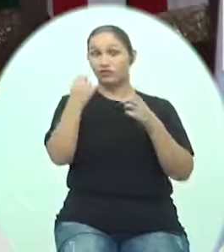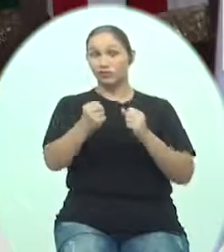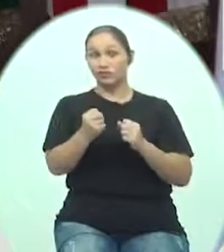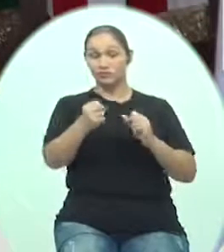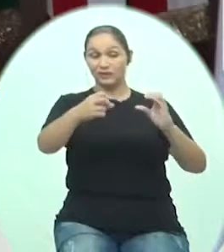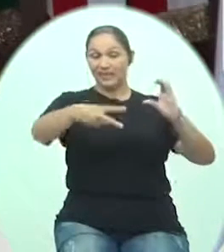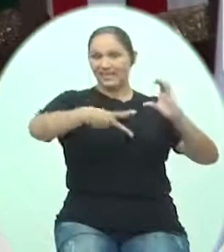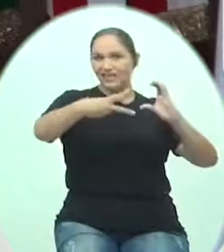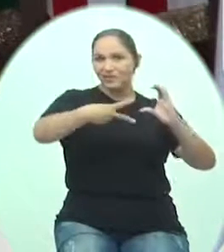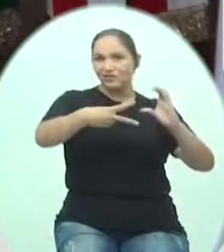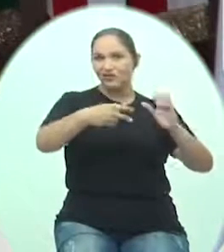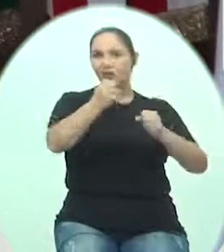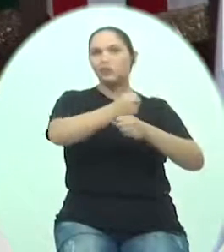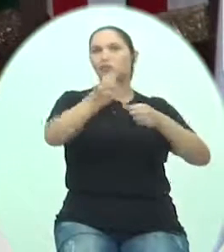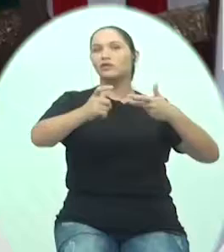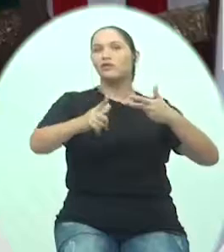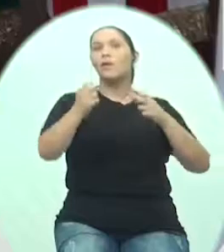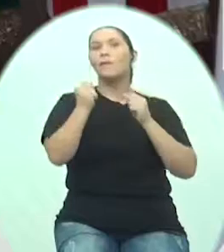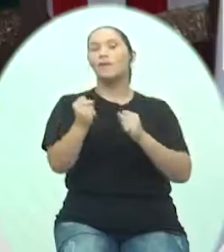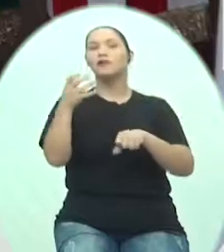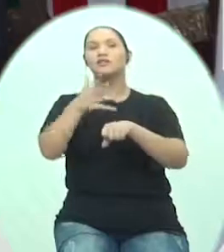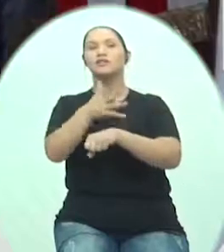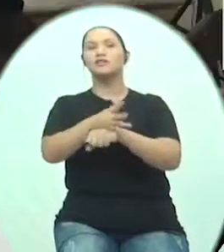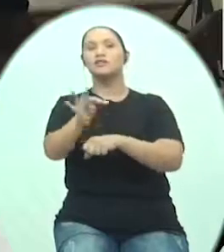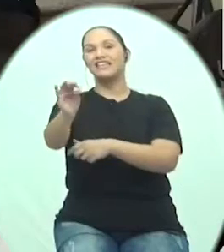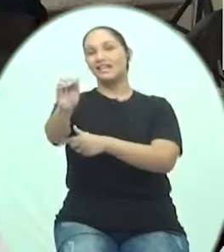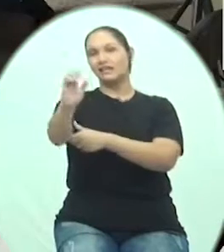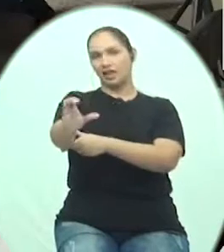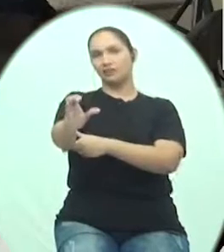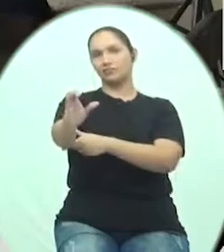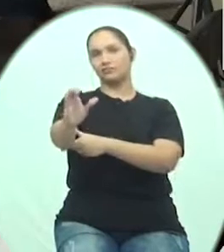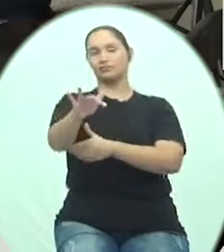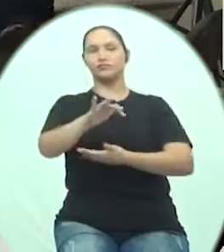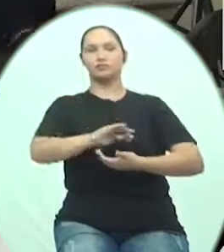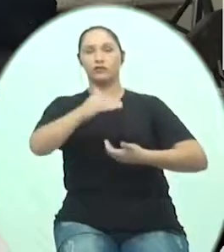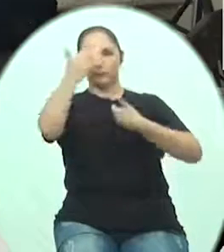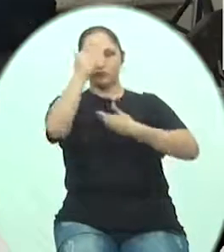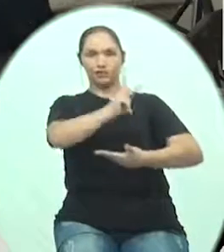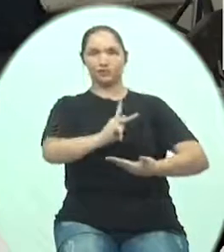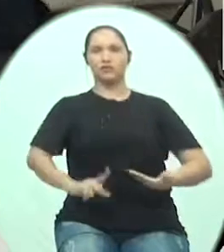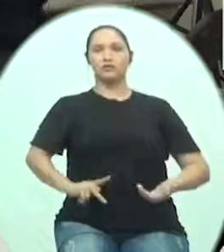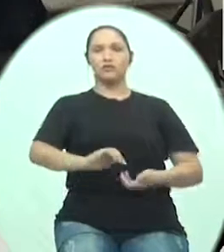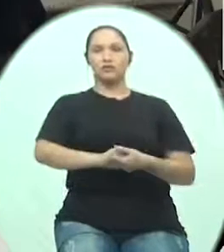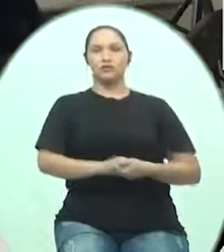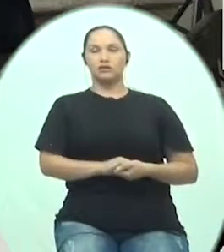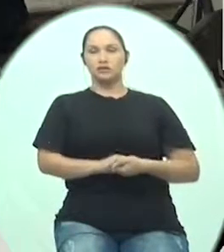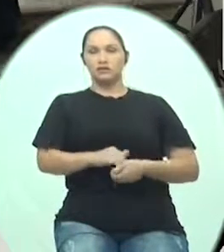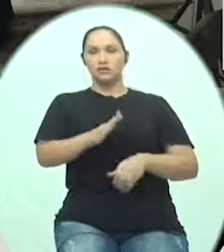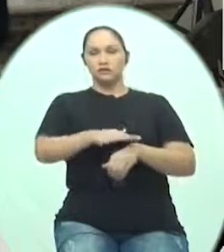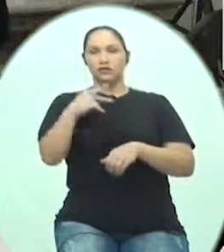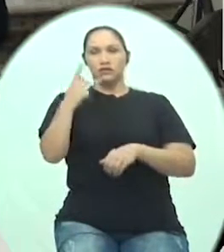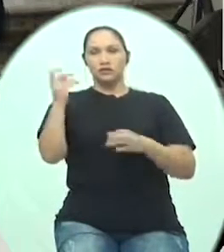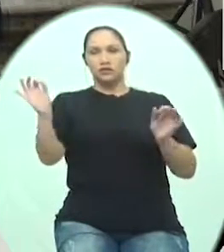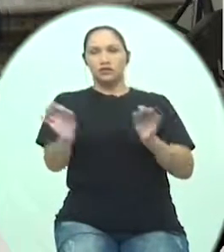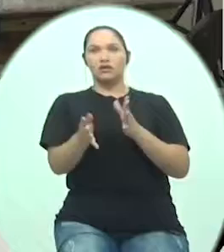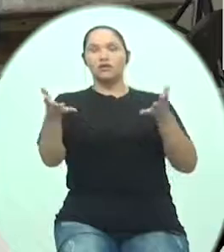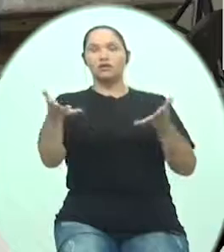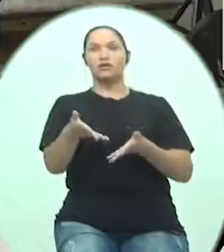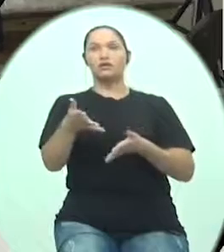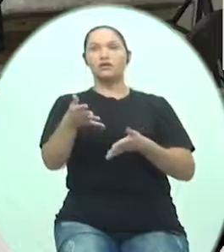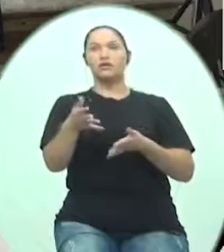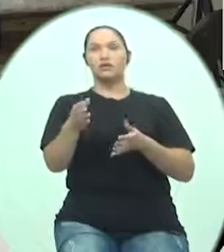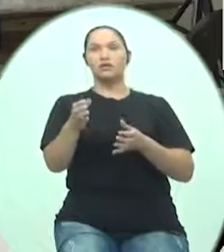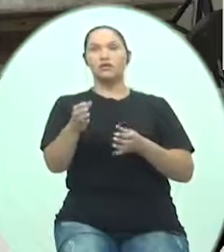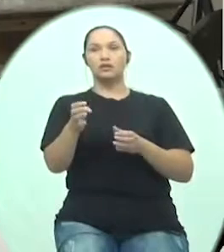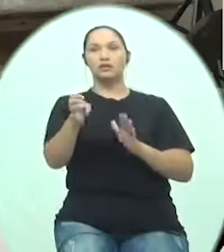essa casa participe desses termos obrigado senhor presidente terminando o horário político passamos agora para o